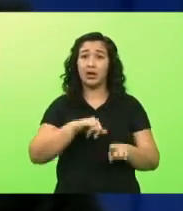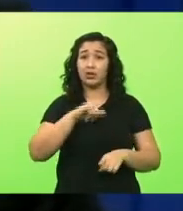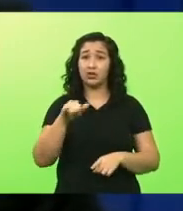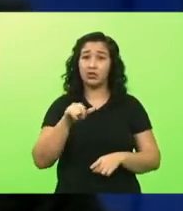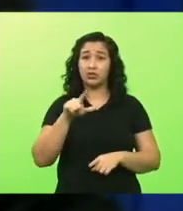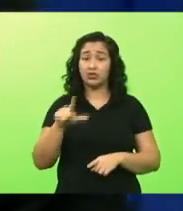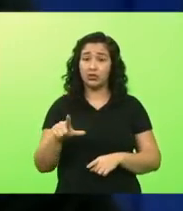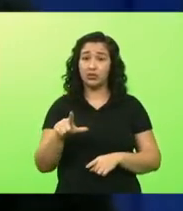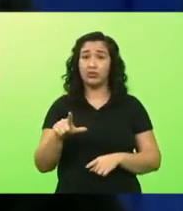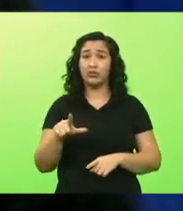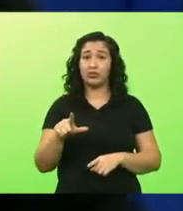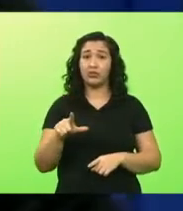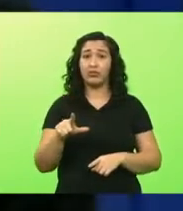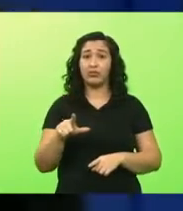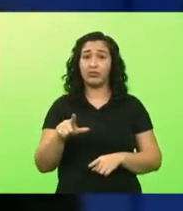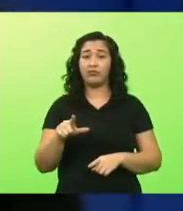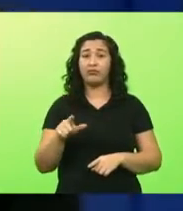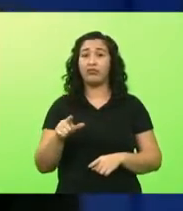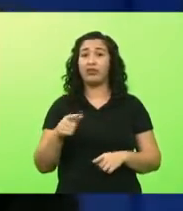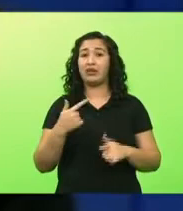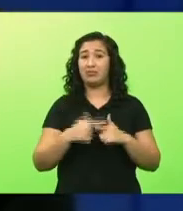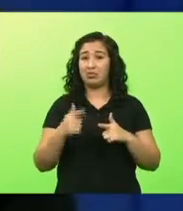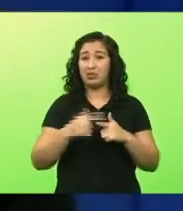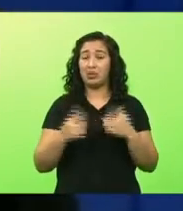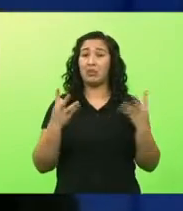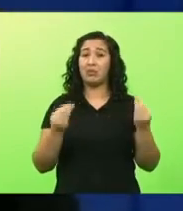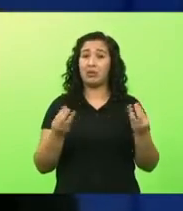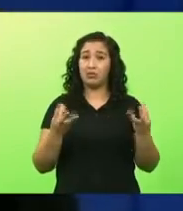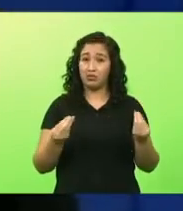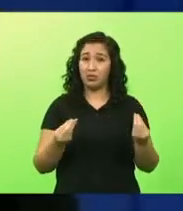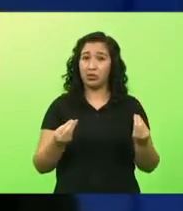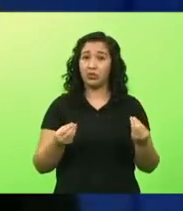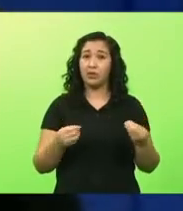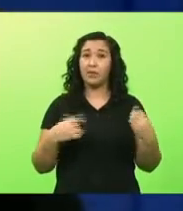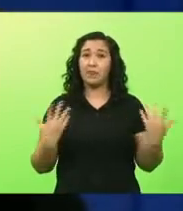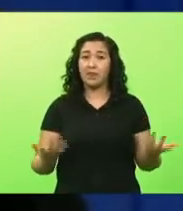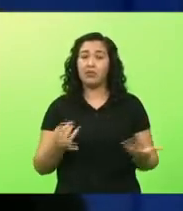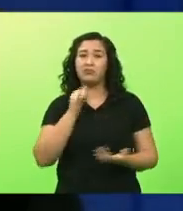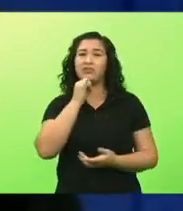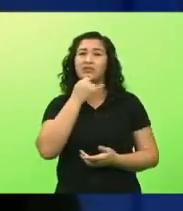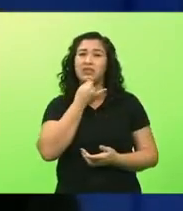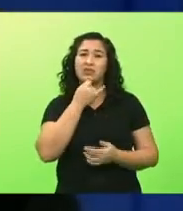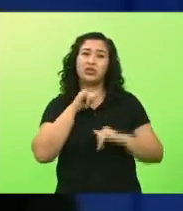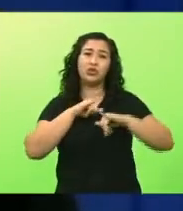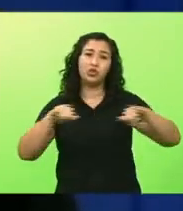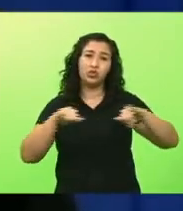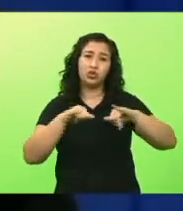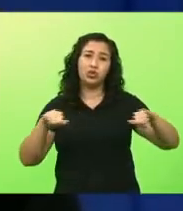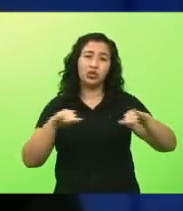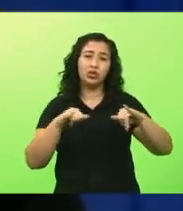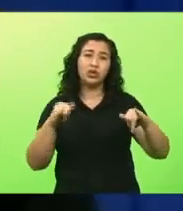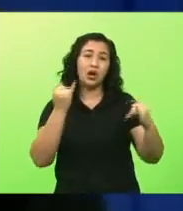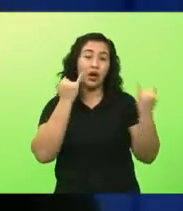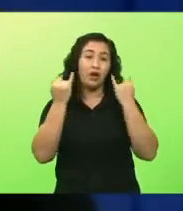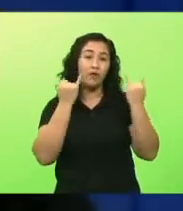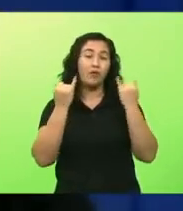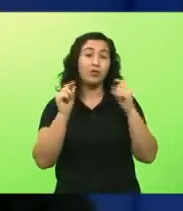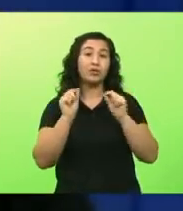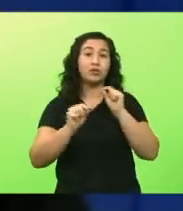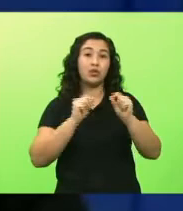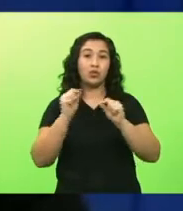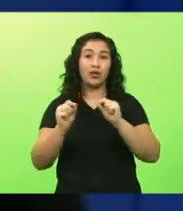oeste, então nós recebemos com uma triste notícia a informação do deputado Fernando Crime do que